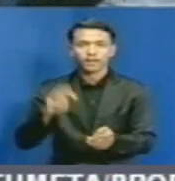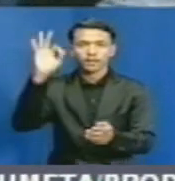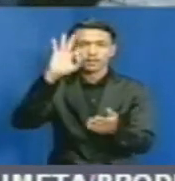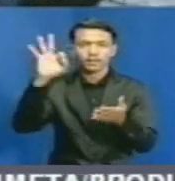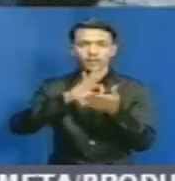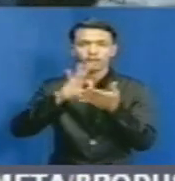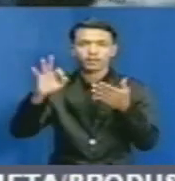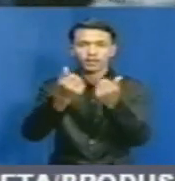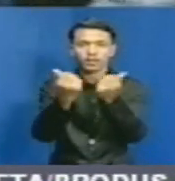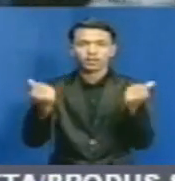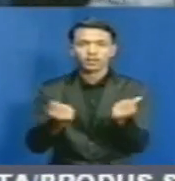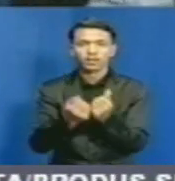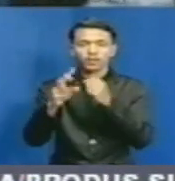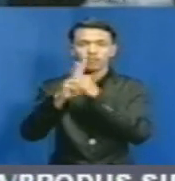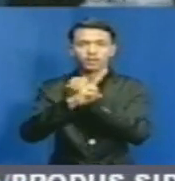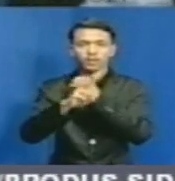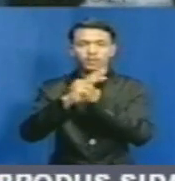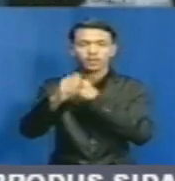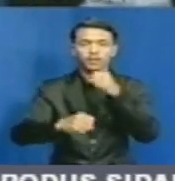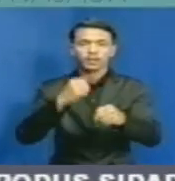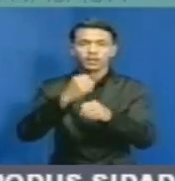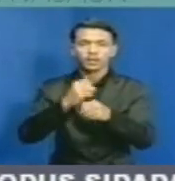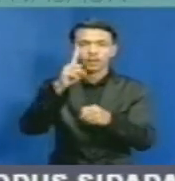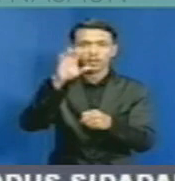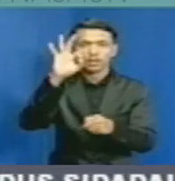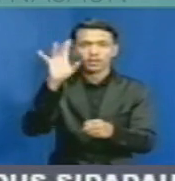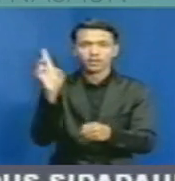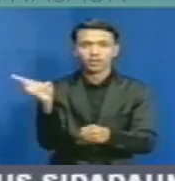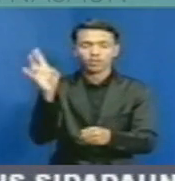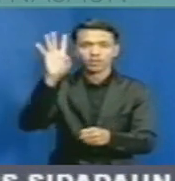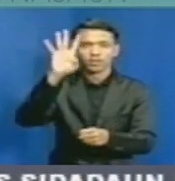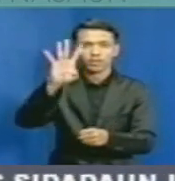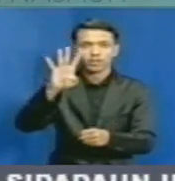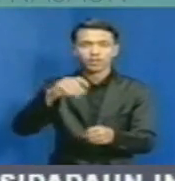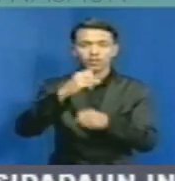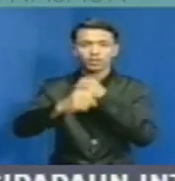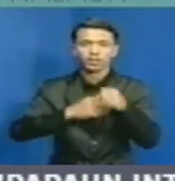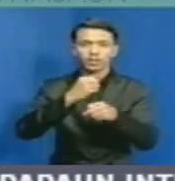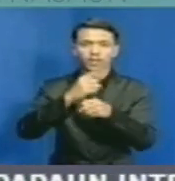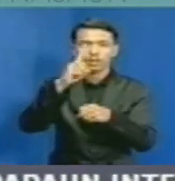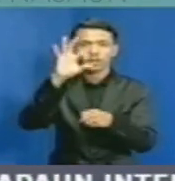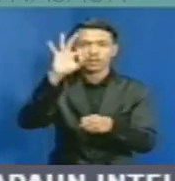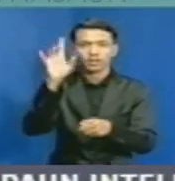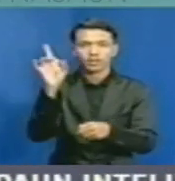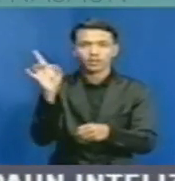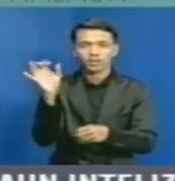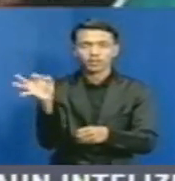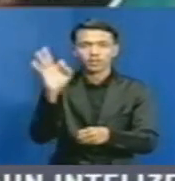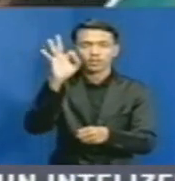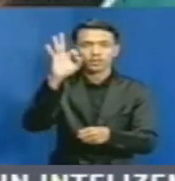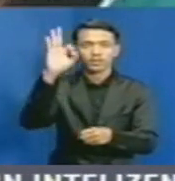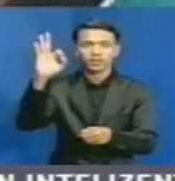Sexta-feira, na Associação Vítimas Tinan Rihuida Atusia Hitunulu Resinhat, Totina Rihuida Atusia Sianulu